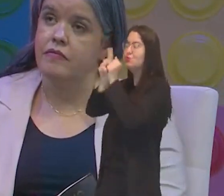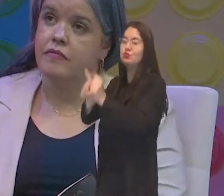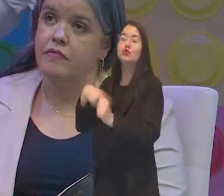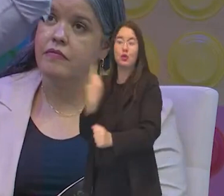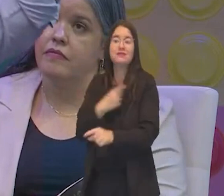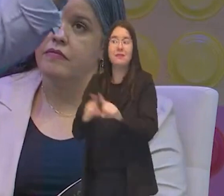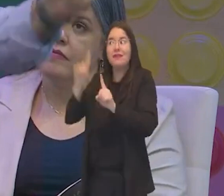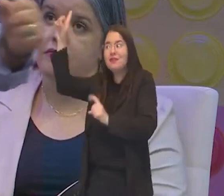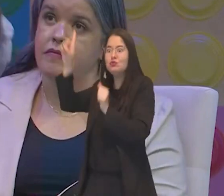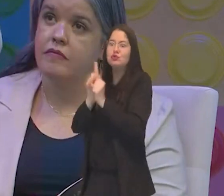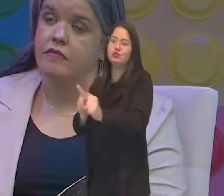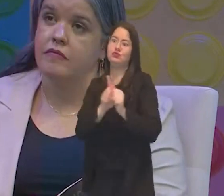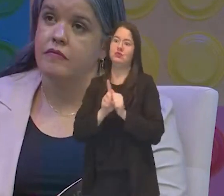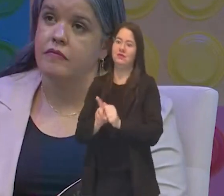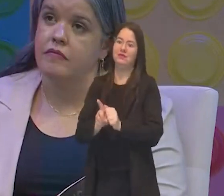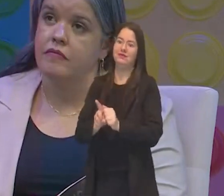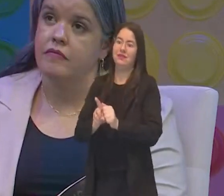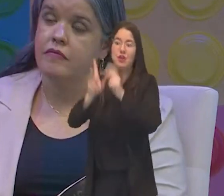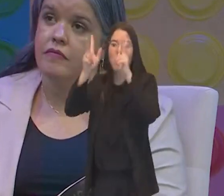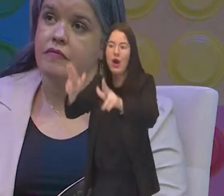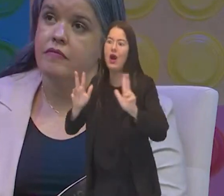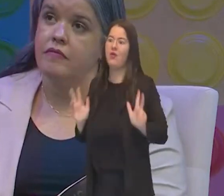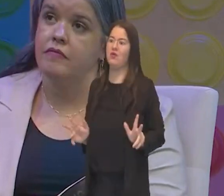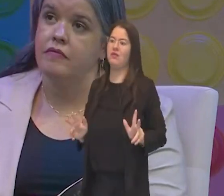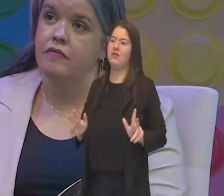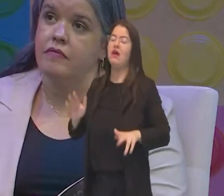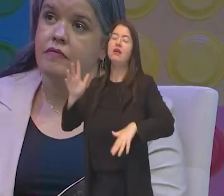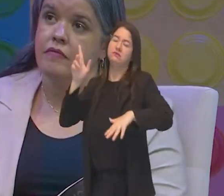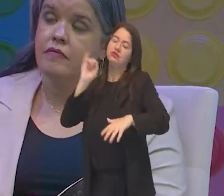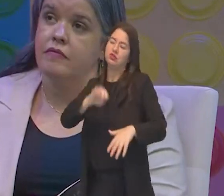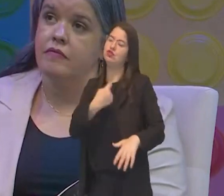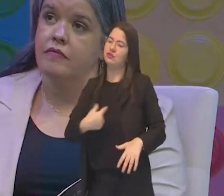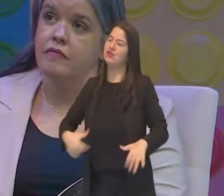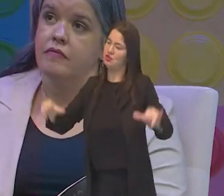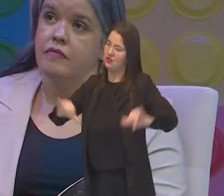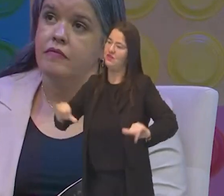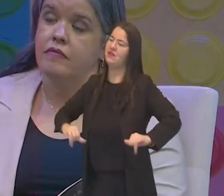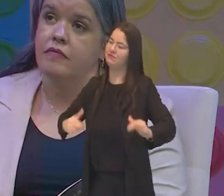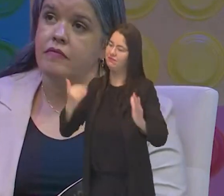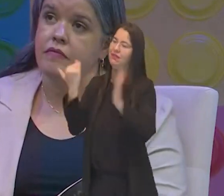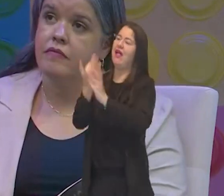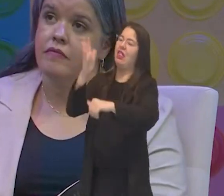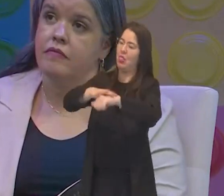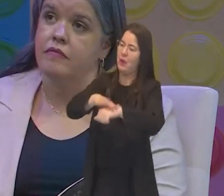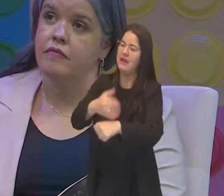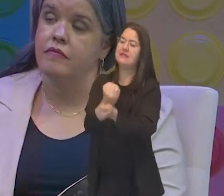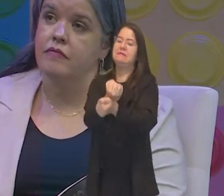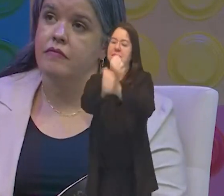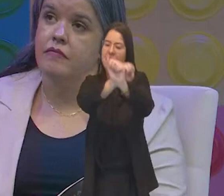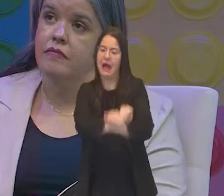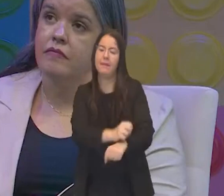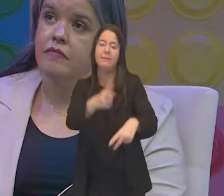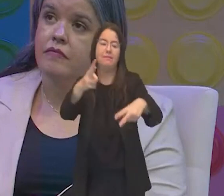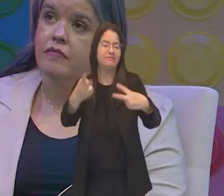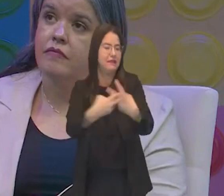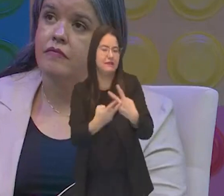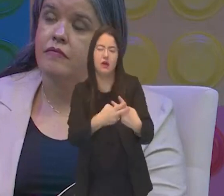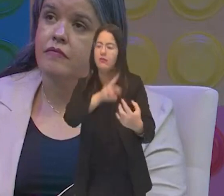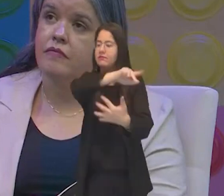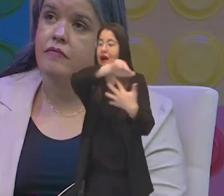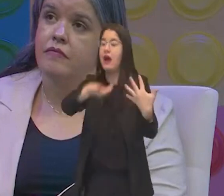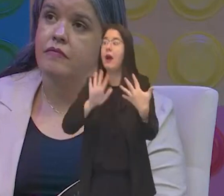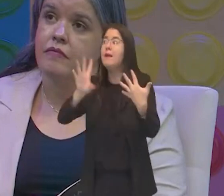não passou, situações de doença, mas Deus está